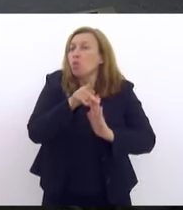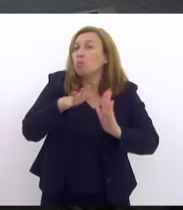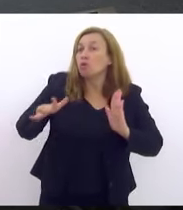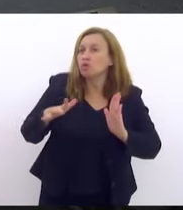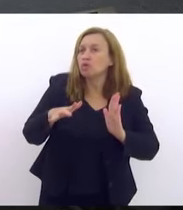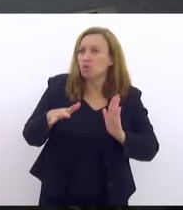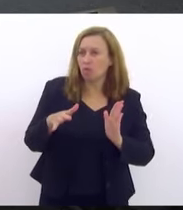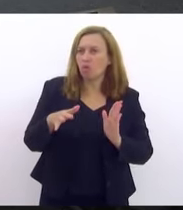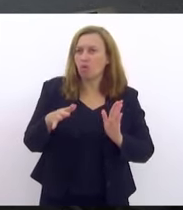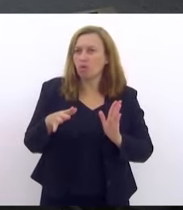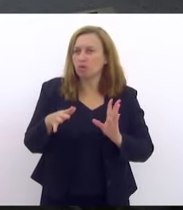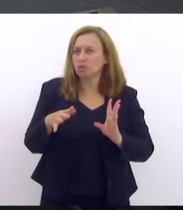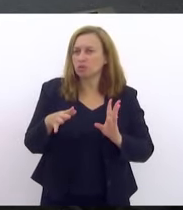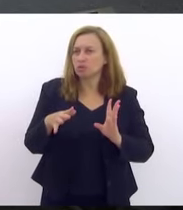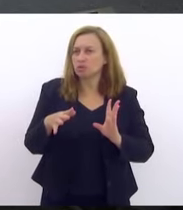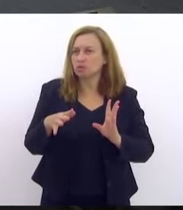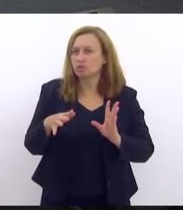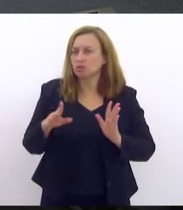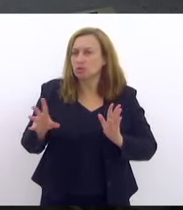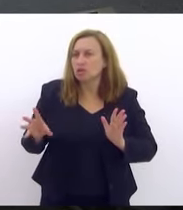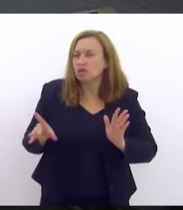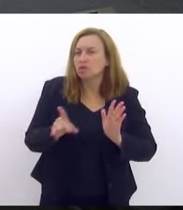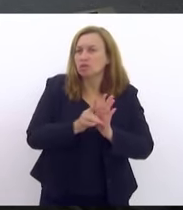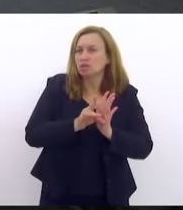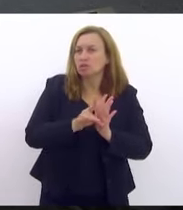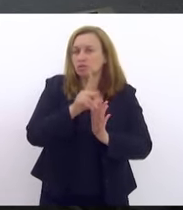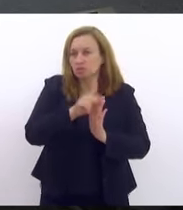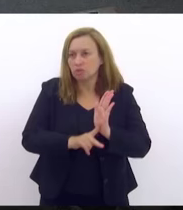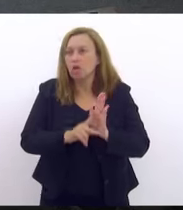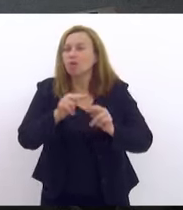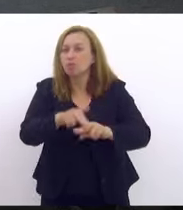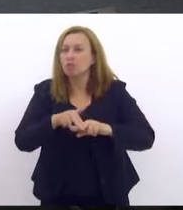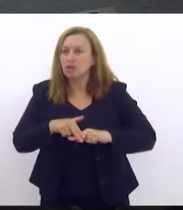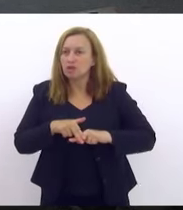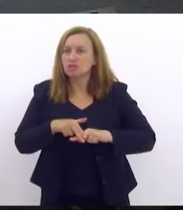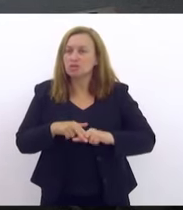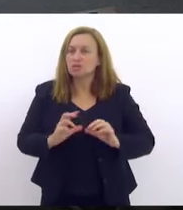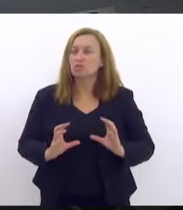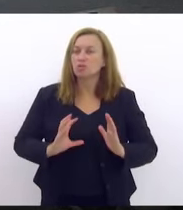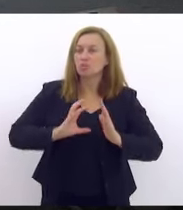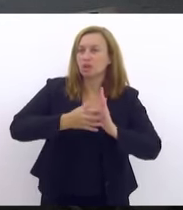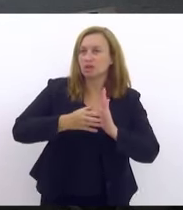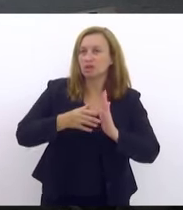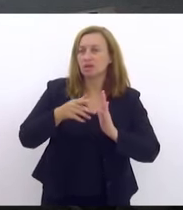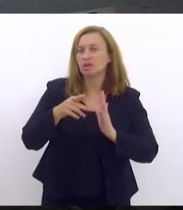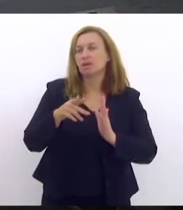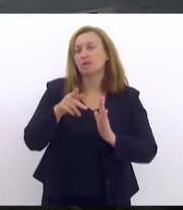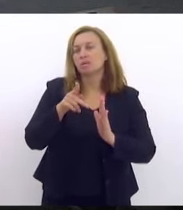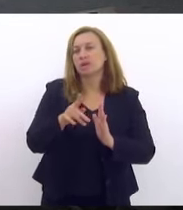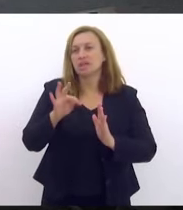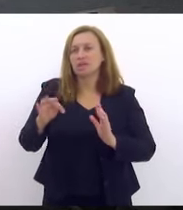de intenções no anexo do projeto. E, por isso, o voto da bancada do PT é contrário.